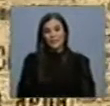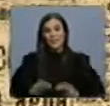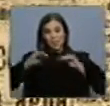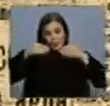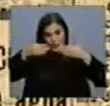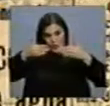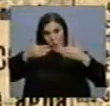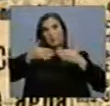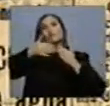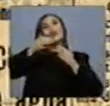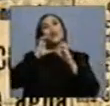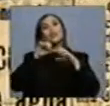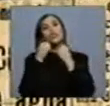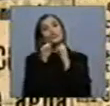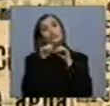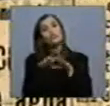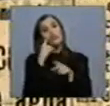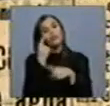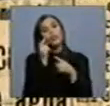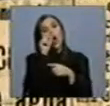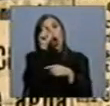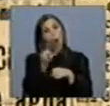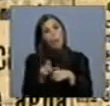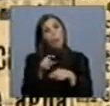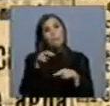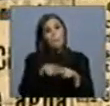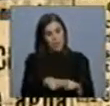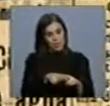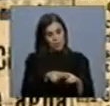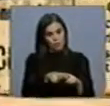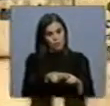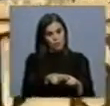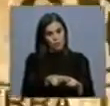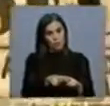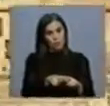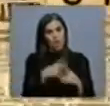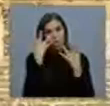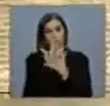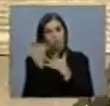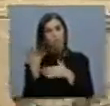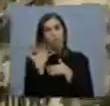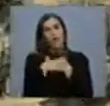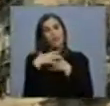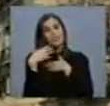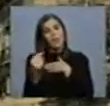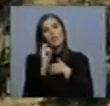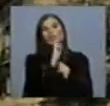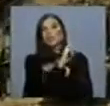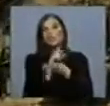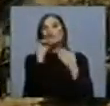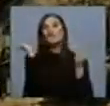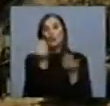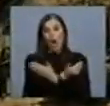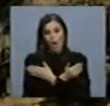Inicialmente, a imprensa dá o arrojado aviador como prisioneiro. Passados alguns dias, anuncia-se já a sua